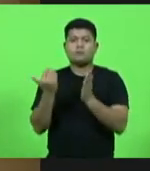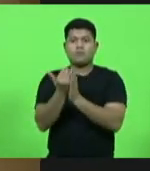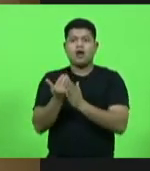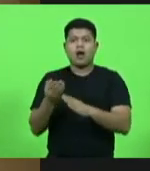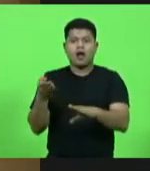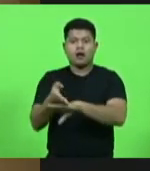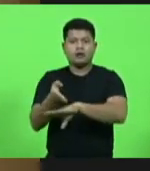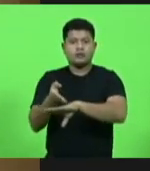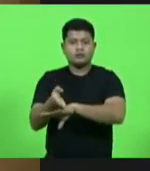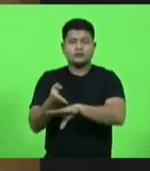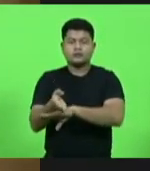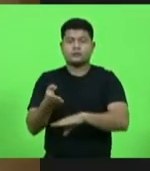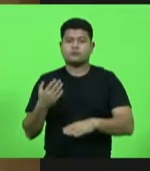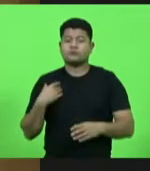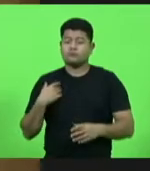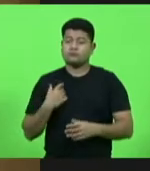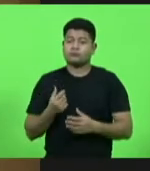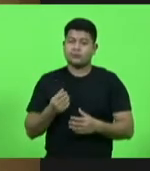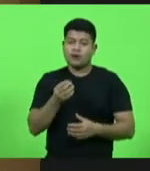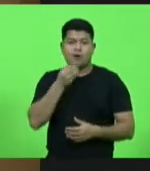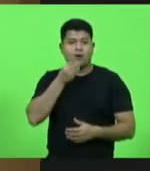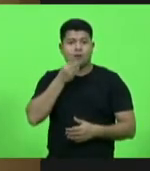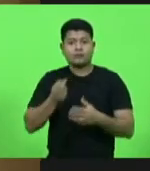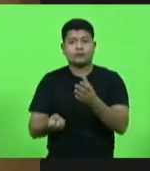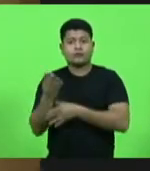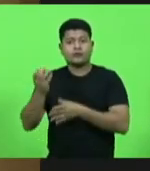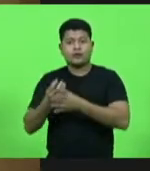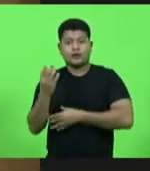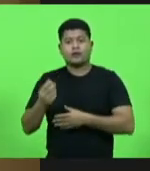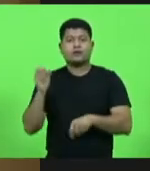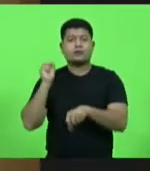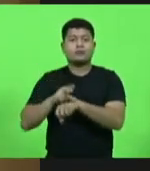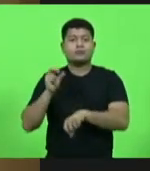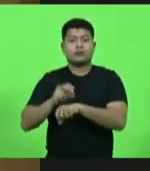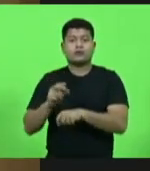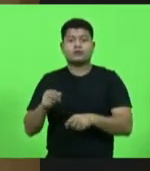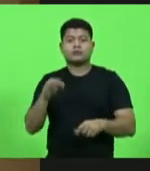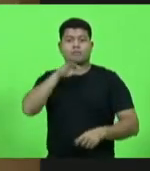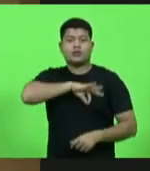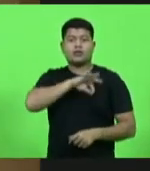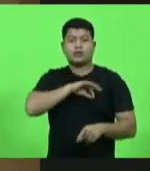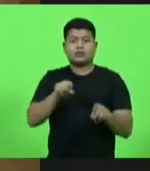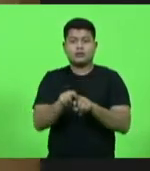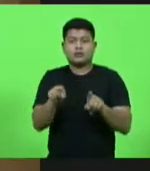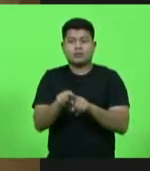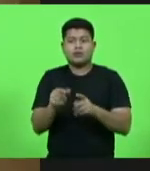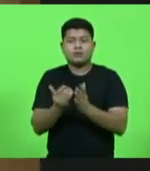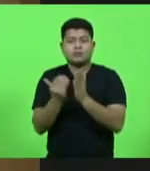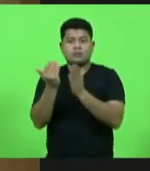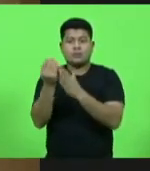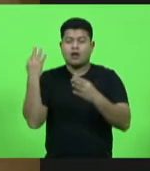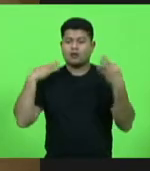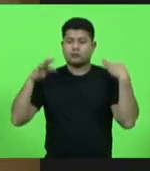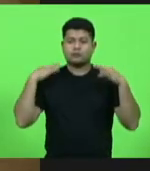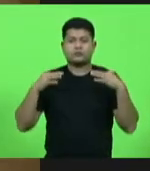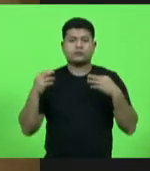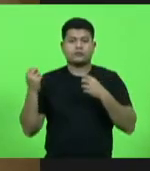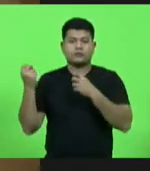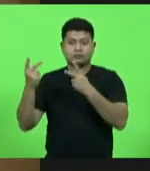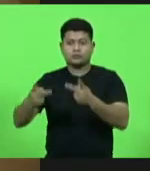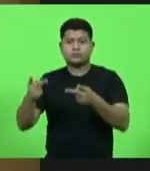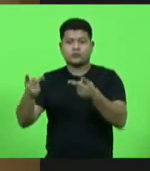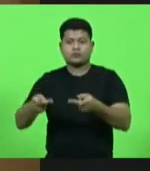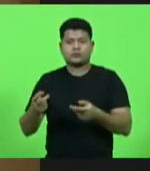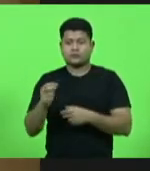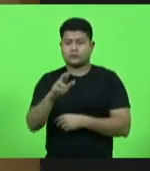fundamentalmente, vai criar emprego e renda e atrativo turístico para a nossa região. Nós também vamos conversar